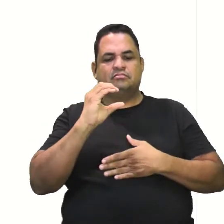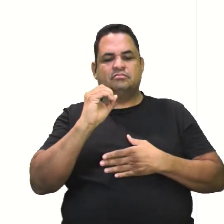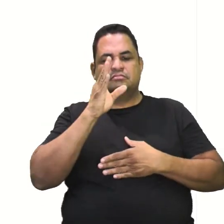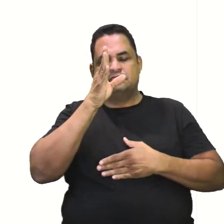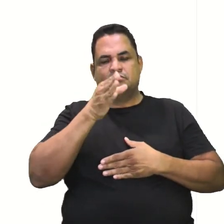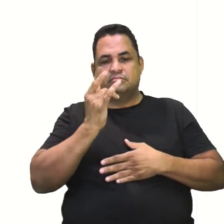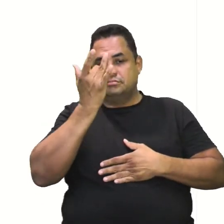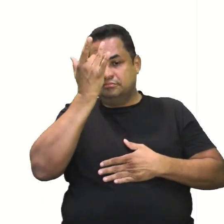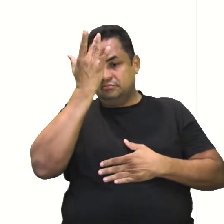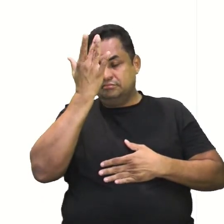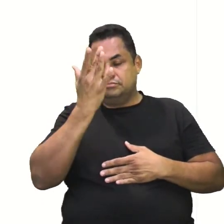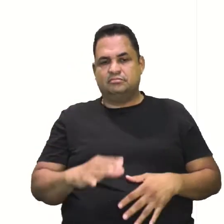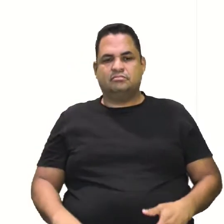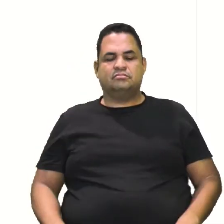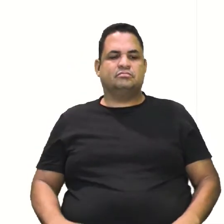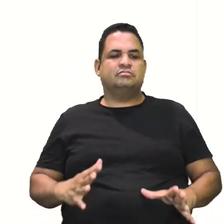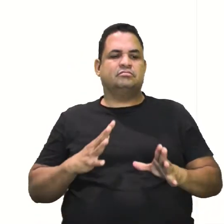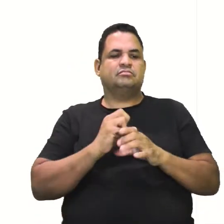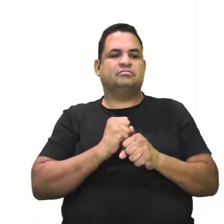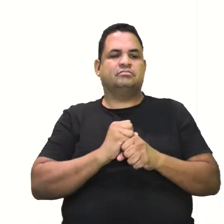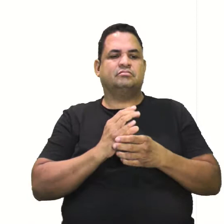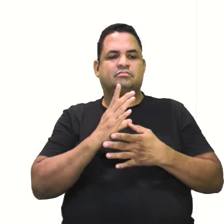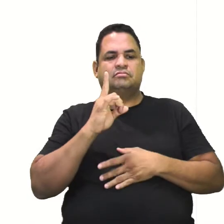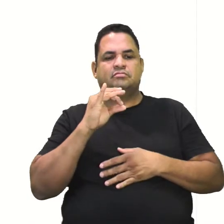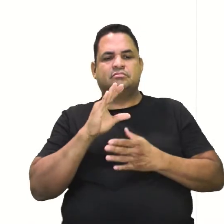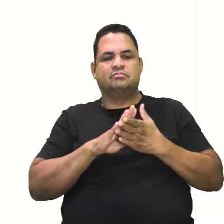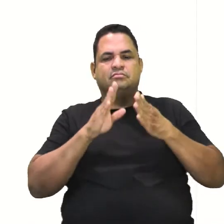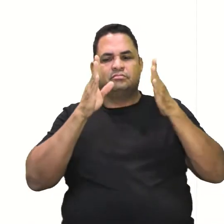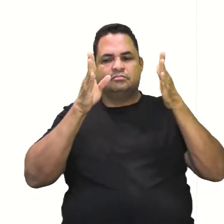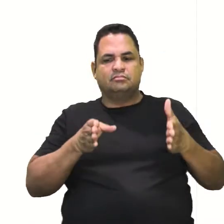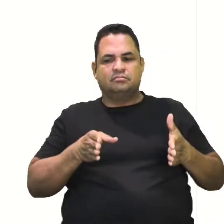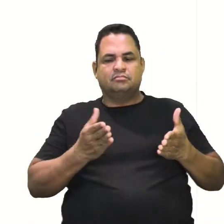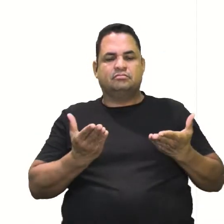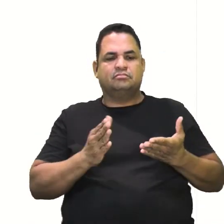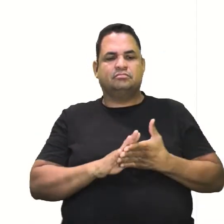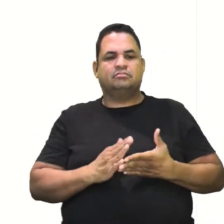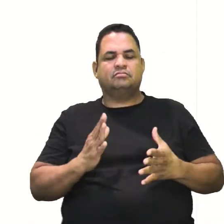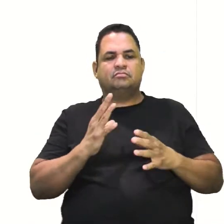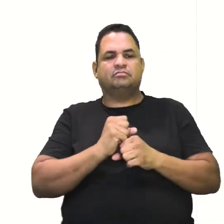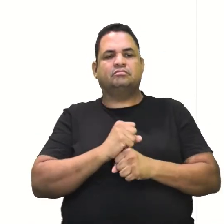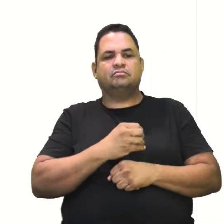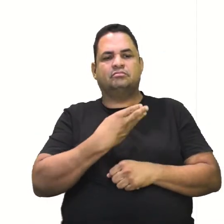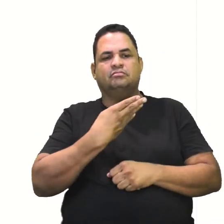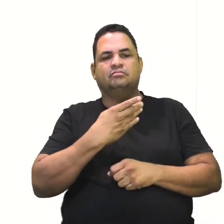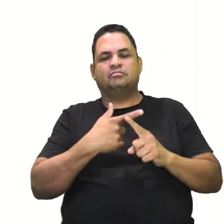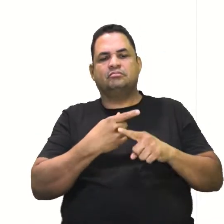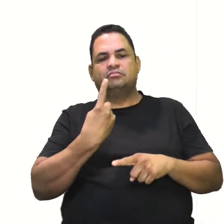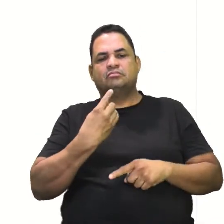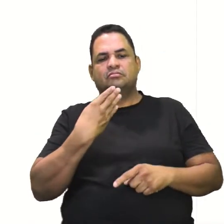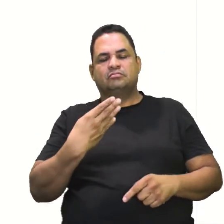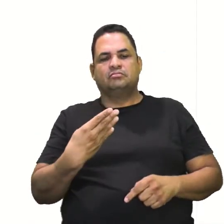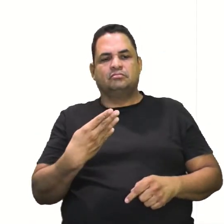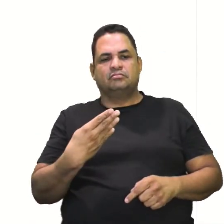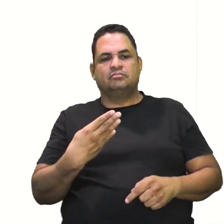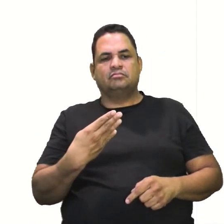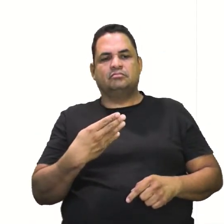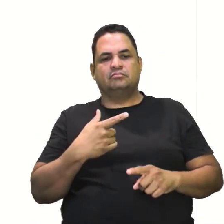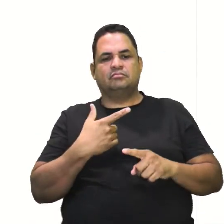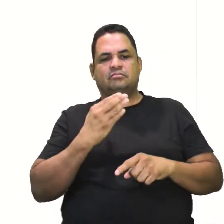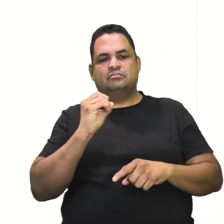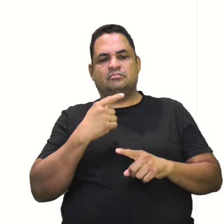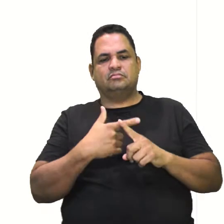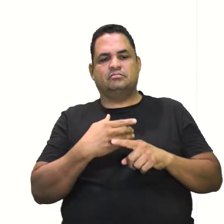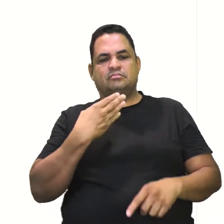coluna, vai ficar mais fácil. Calculando, então, o determinante da matriz, vamos lá. 4 vezes 1? 4. Vezes